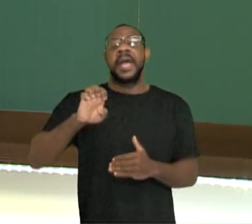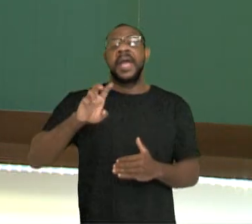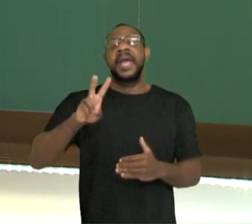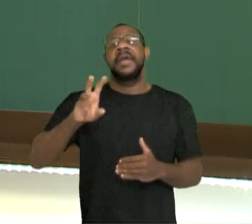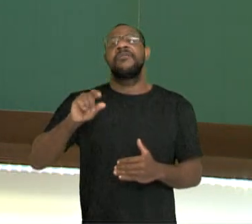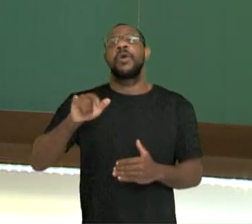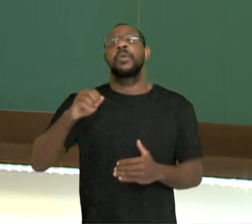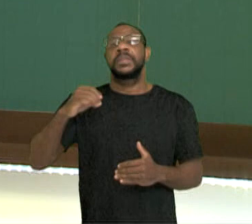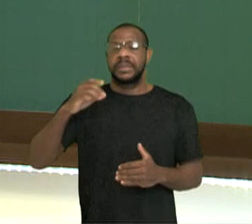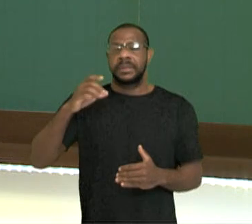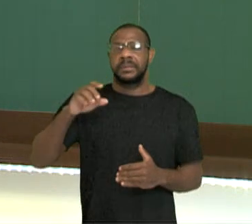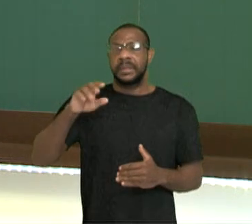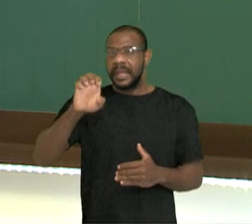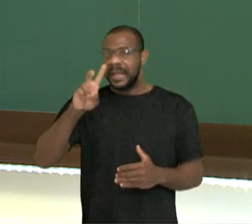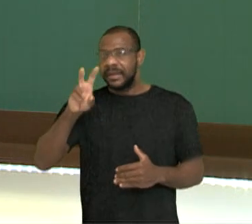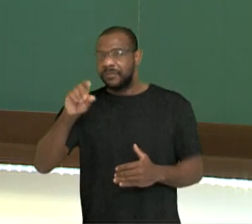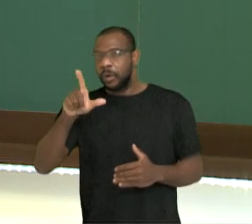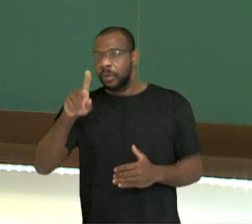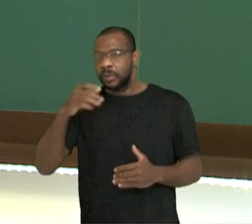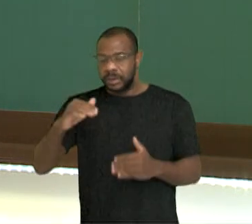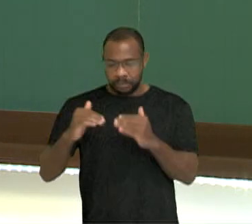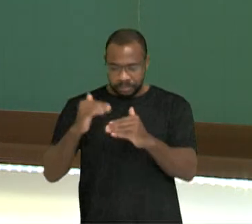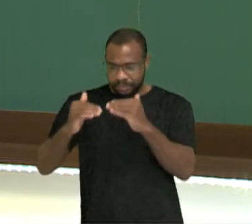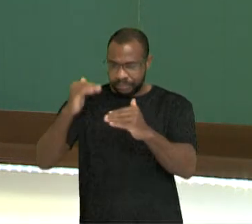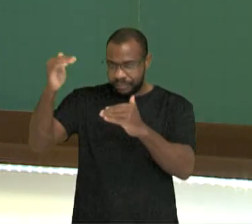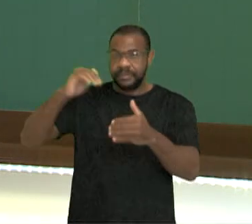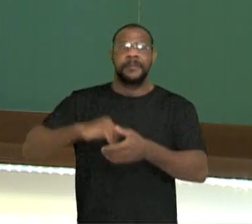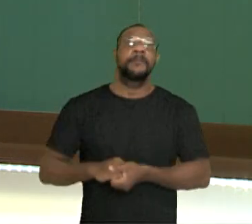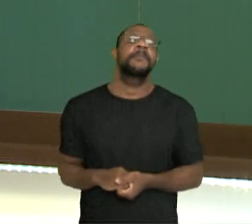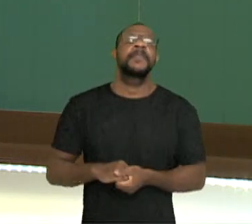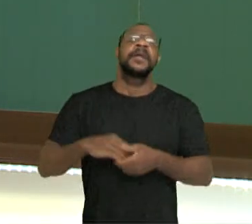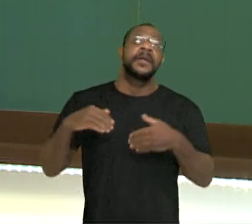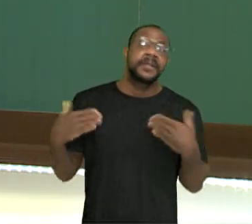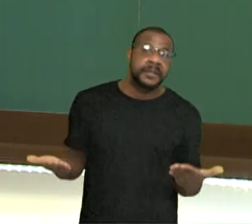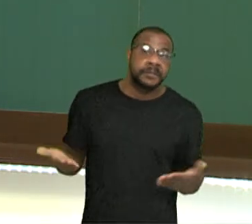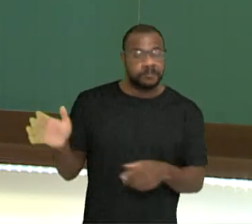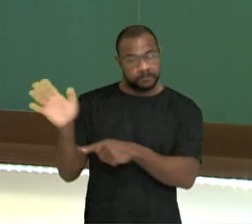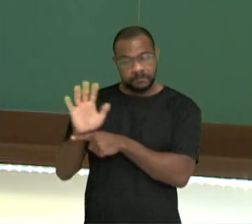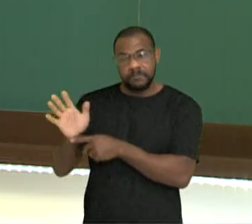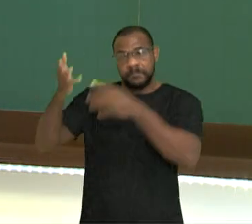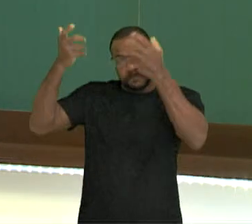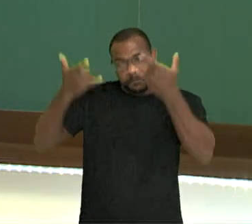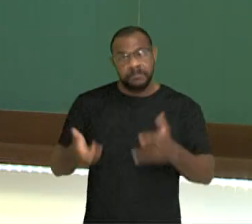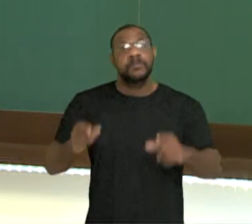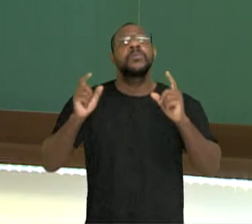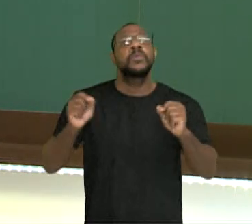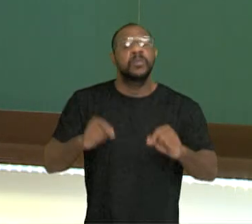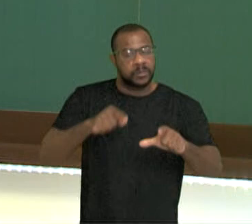que evolui ou algo que regrediu. Certo, gente? Nesse vídeo, então,